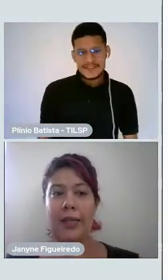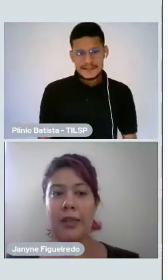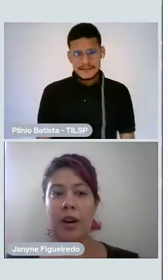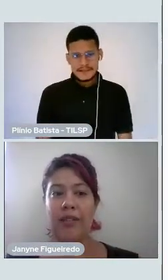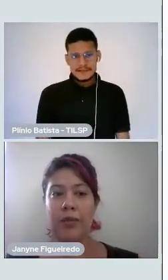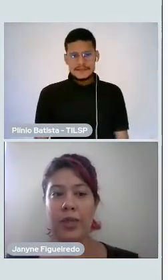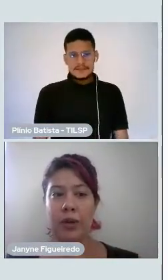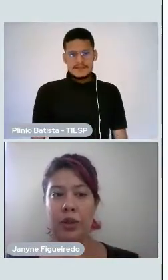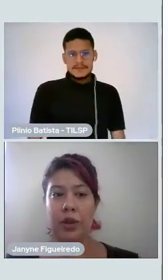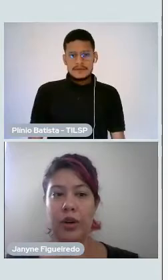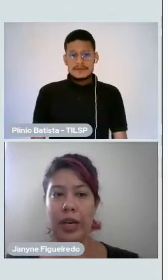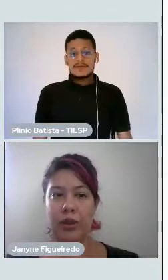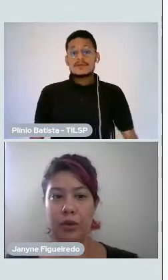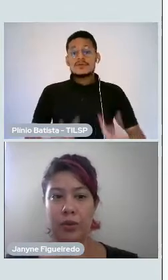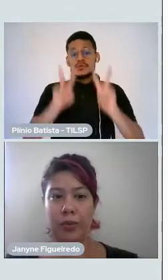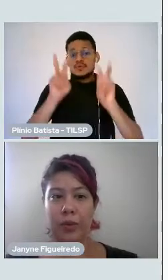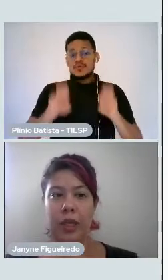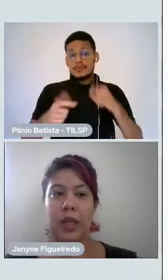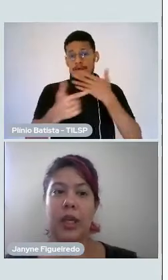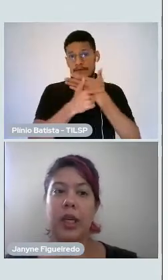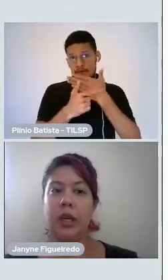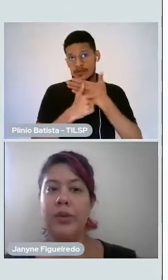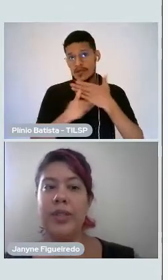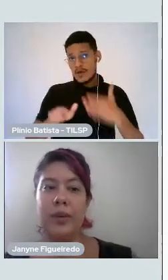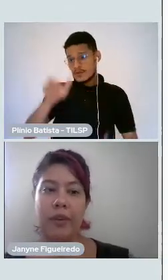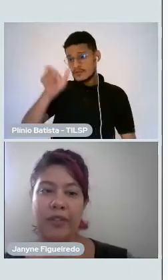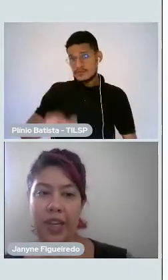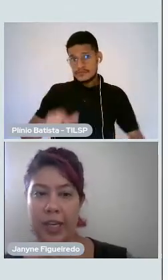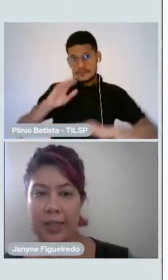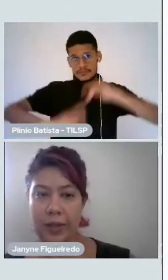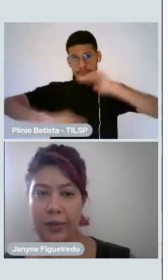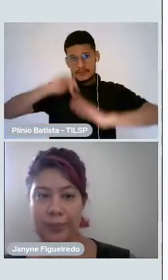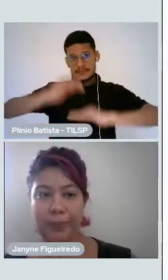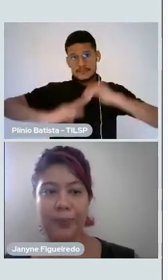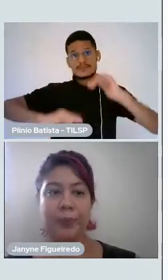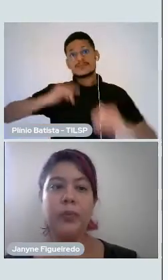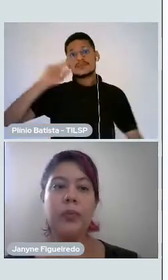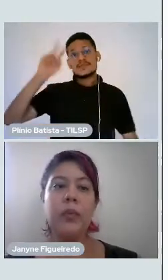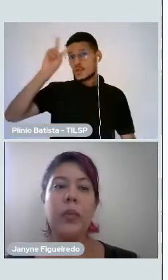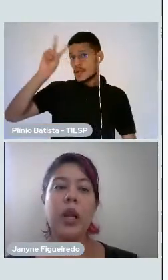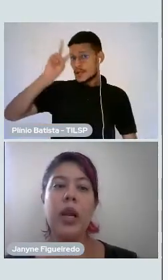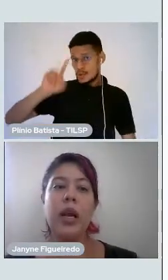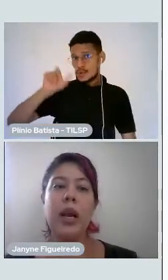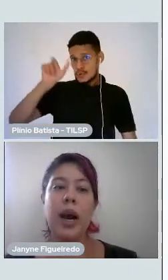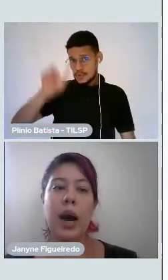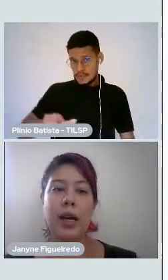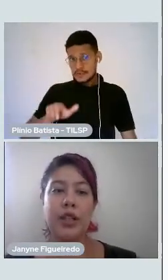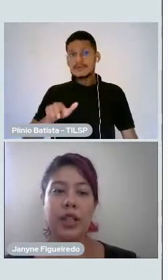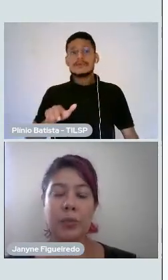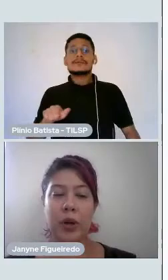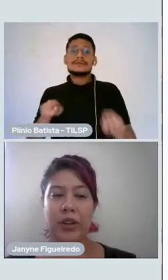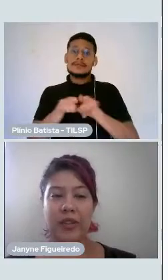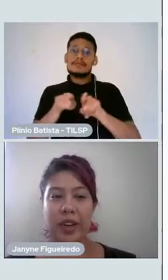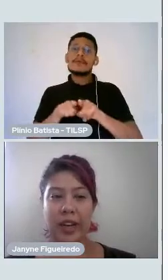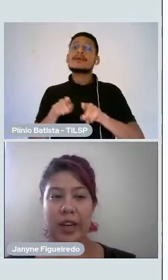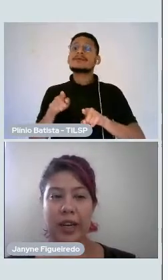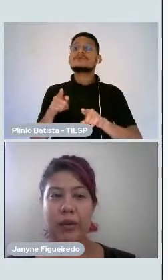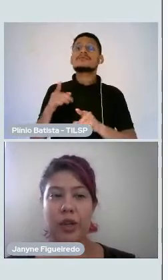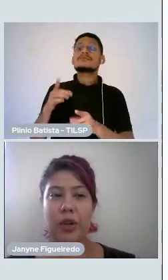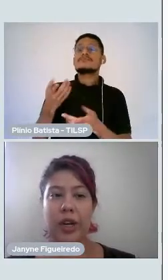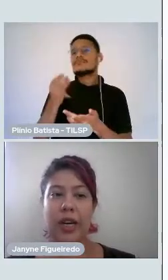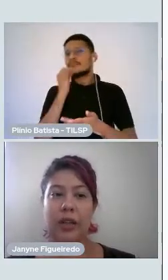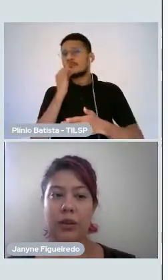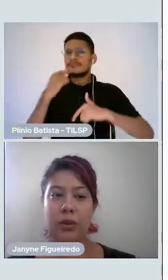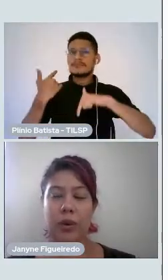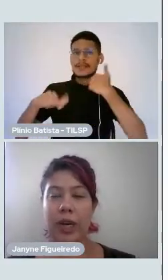Com relação à função do historiador e o seu ofício, a gente pode ver